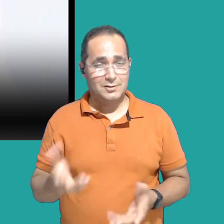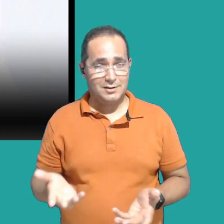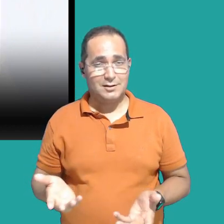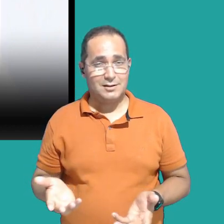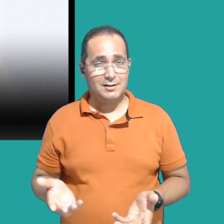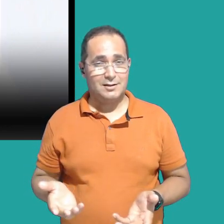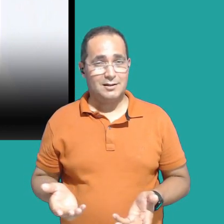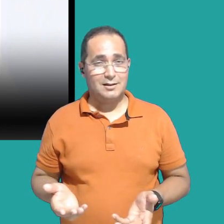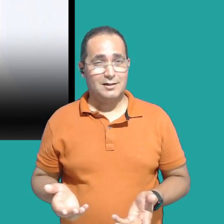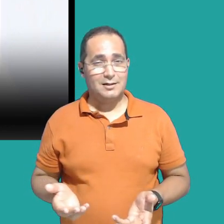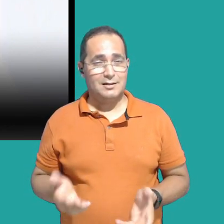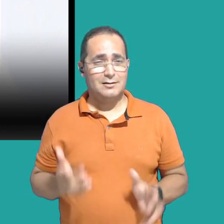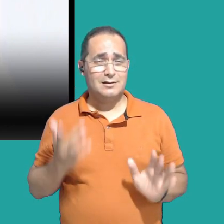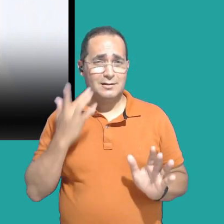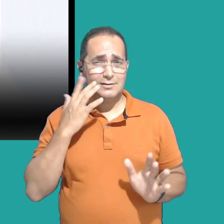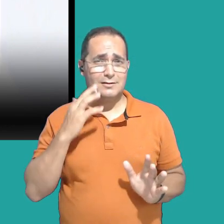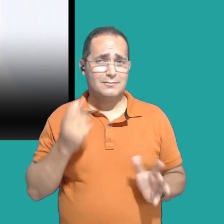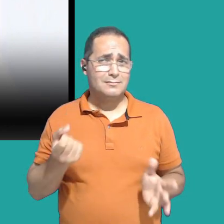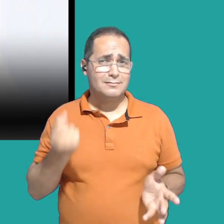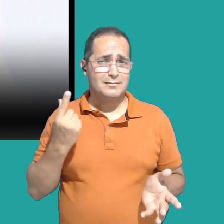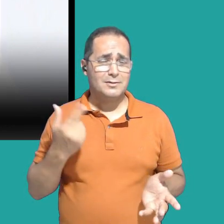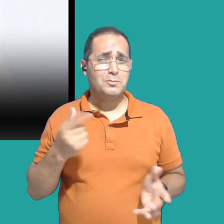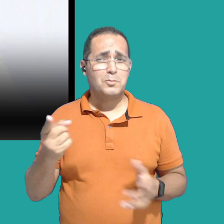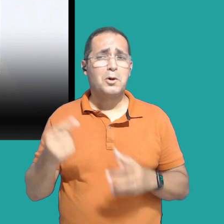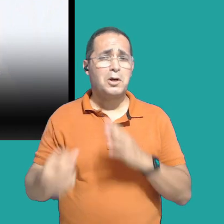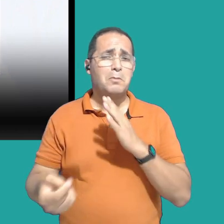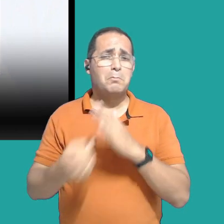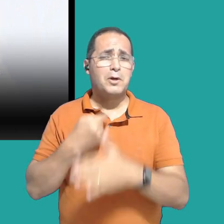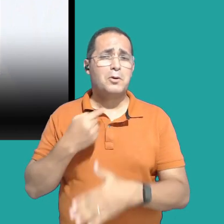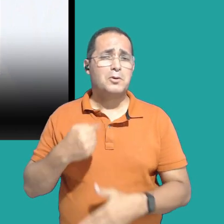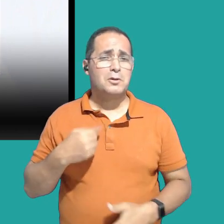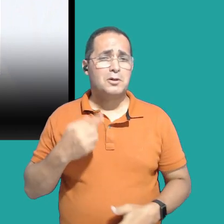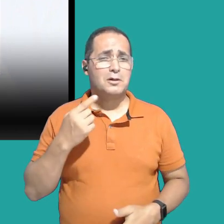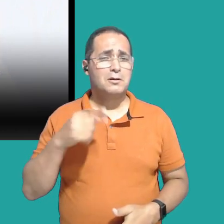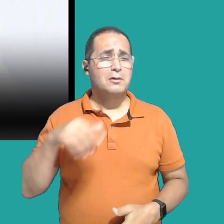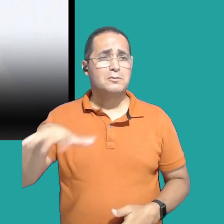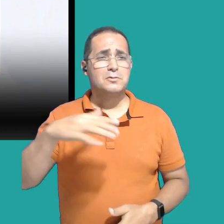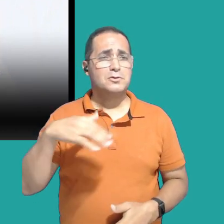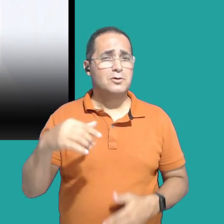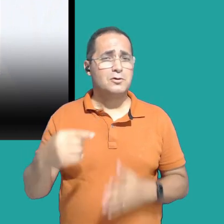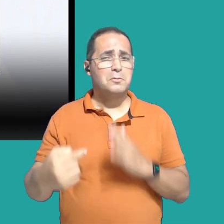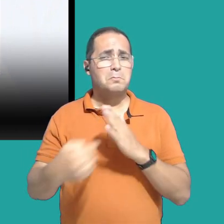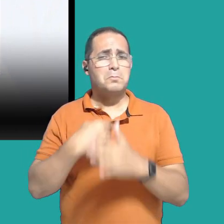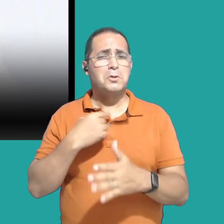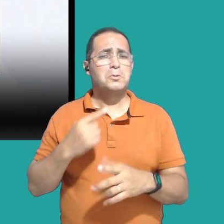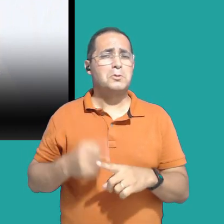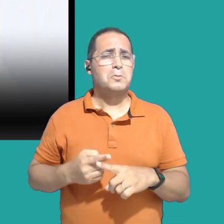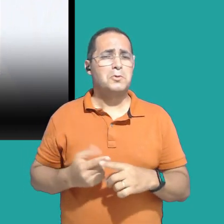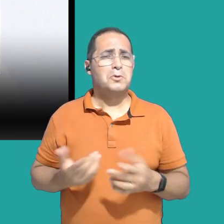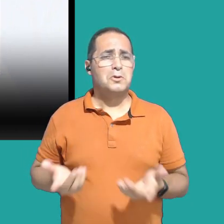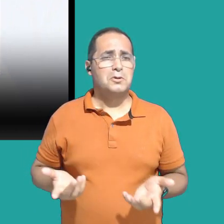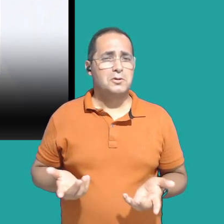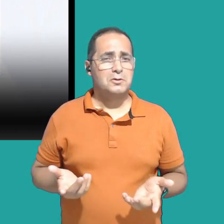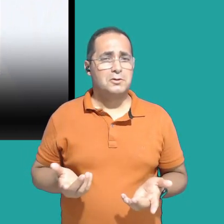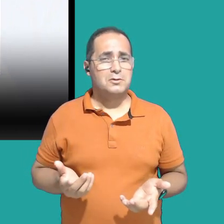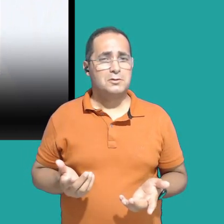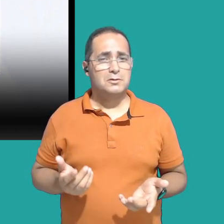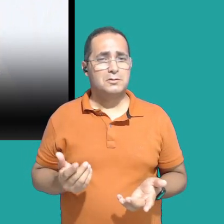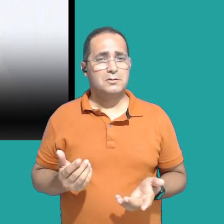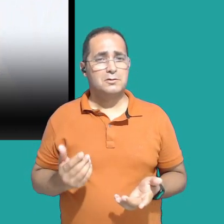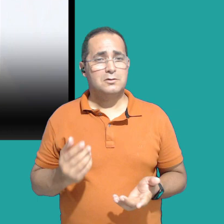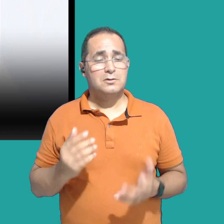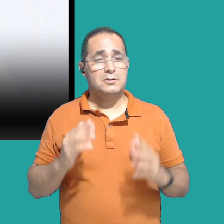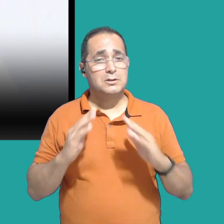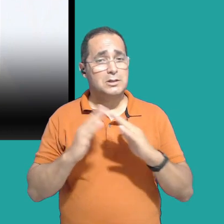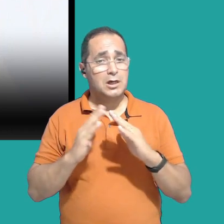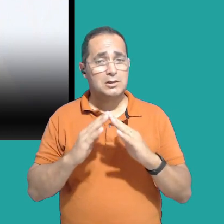sabia quem era, eu sempre dava a resposta, né? Mas eu achava estranho, assim, por que as pessoas na escola